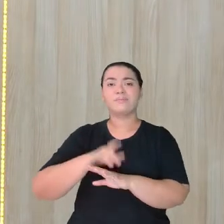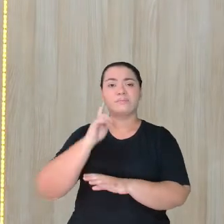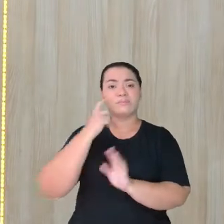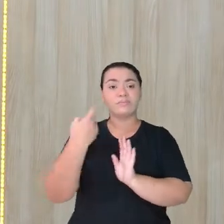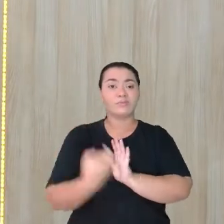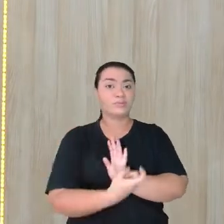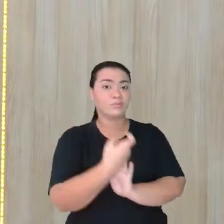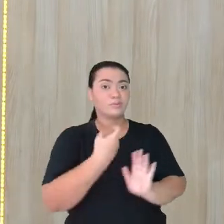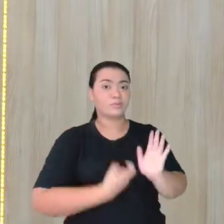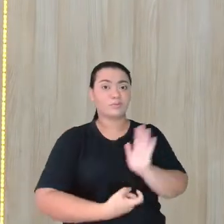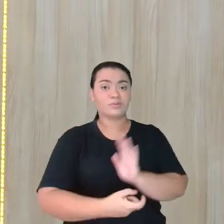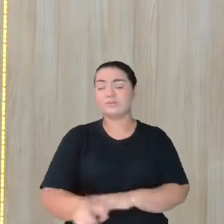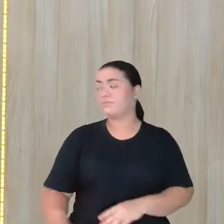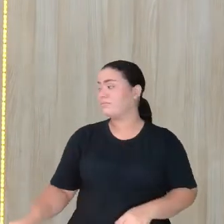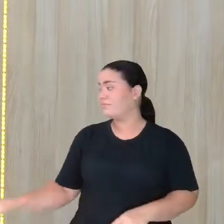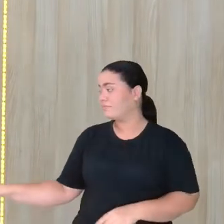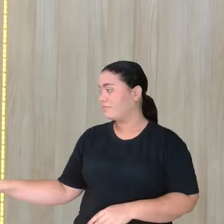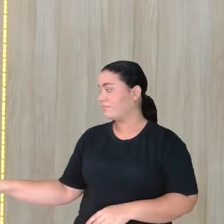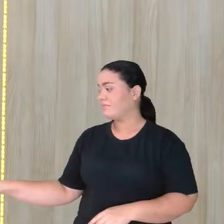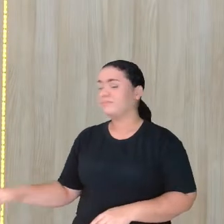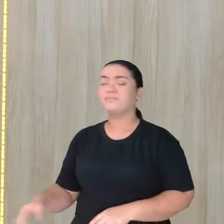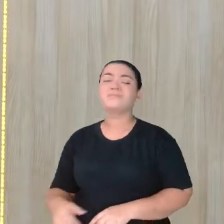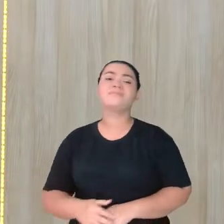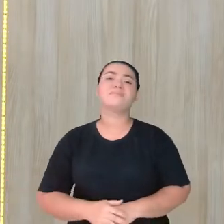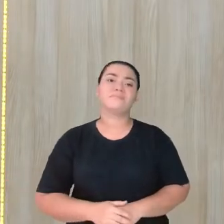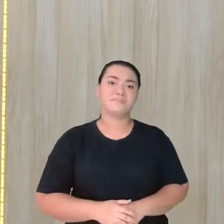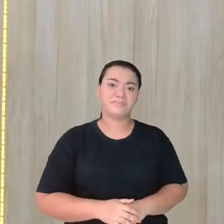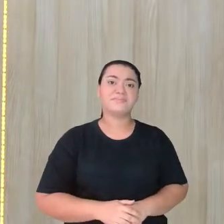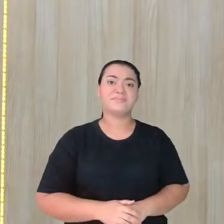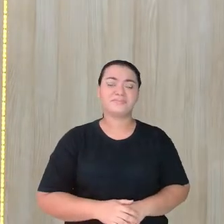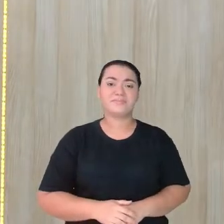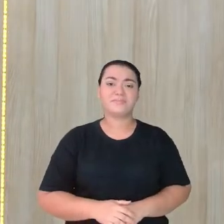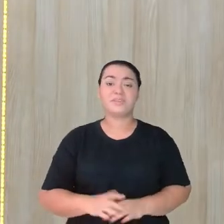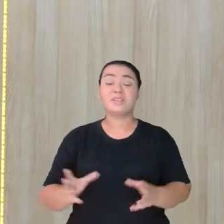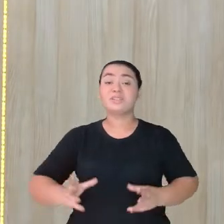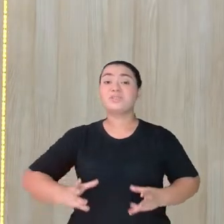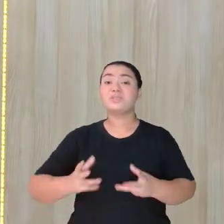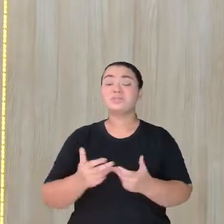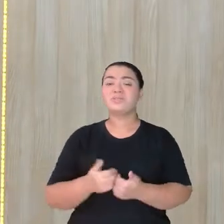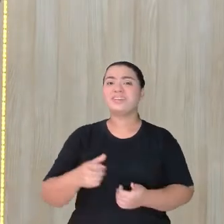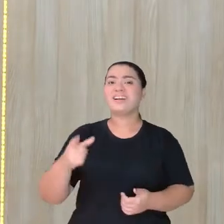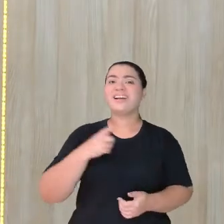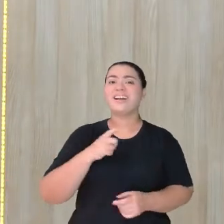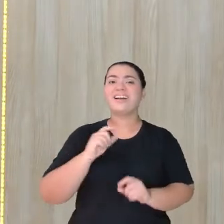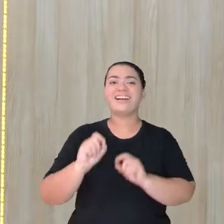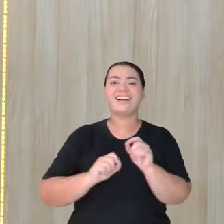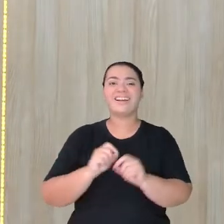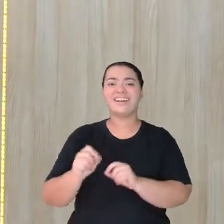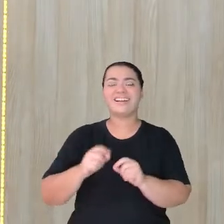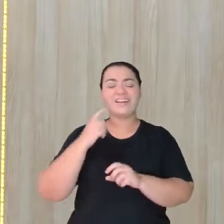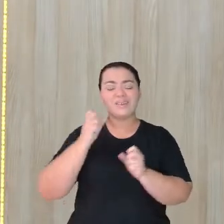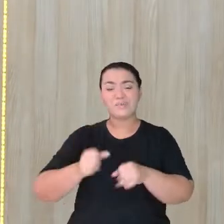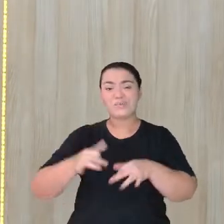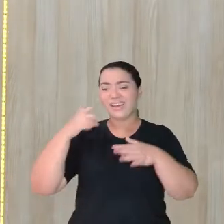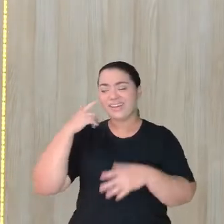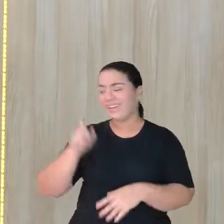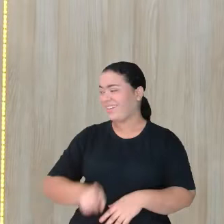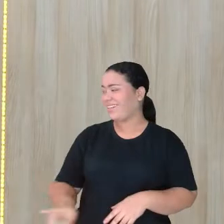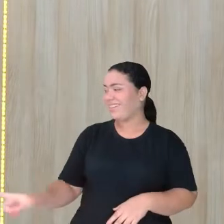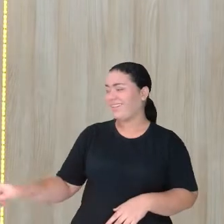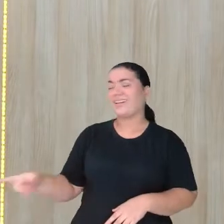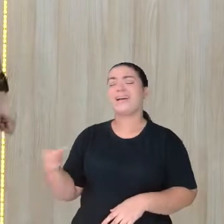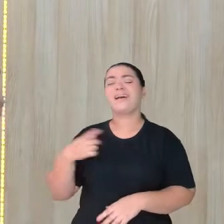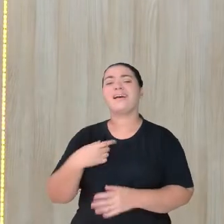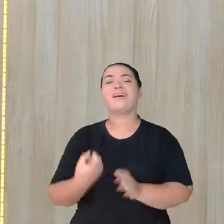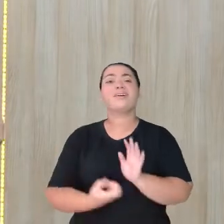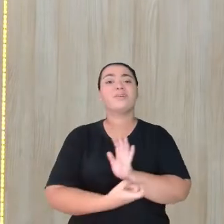QR Code aqui no cantinho. Cadê isso aí, ó? Tá vendo? Tudo aqui é na mágica aqui, ó. Aparece o